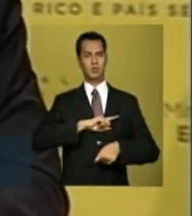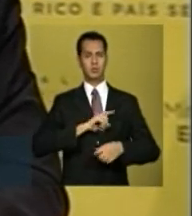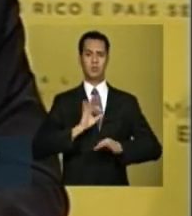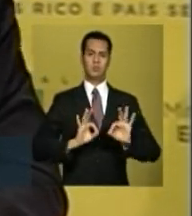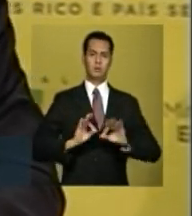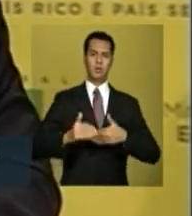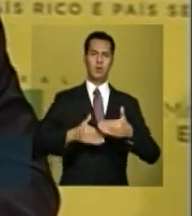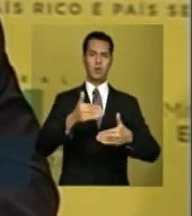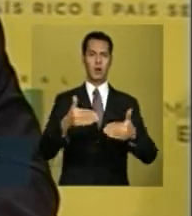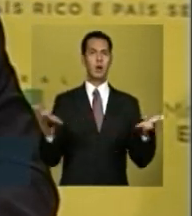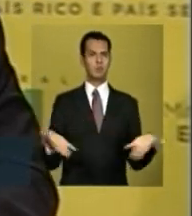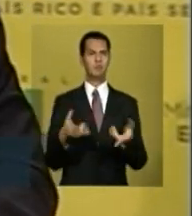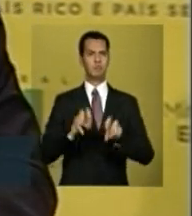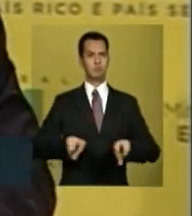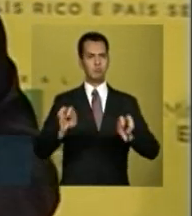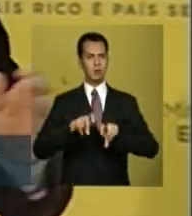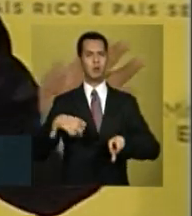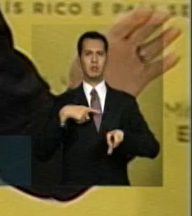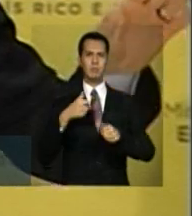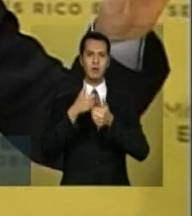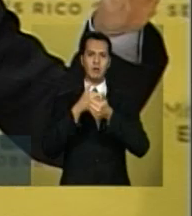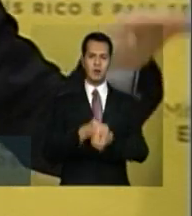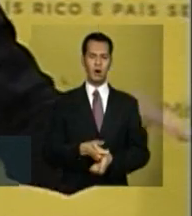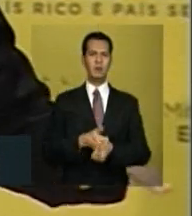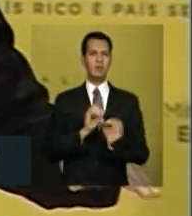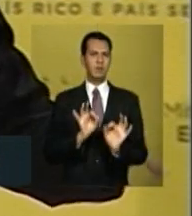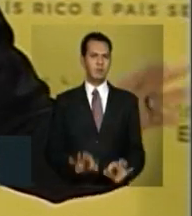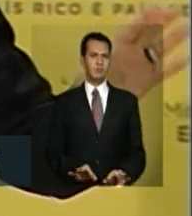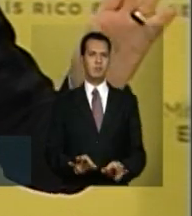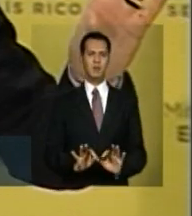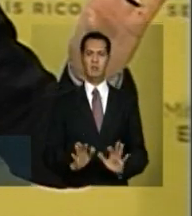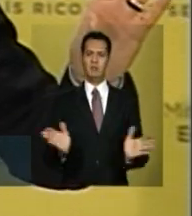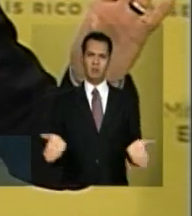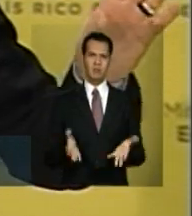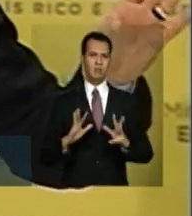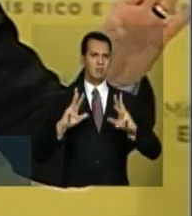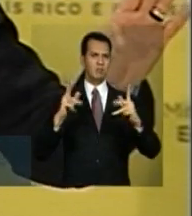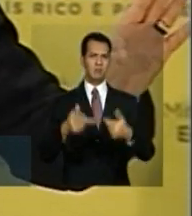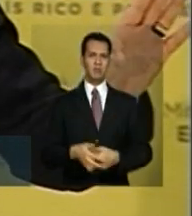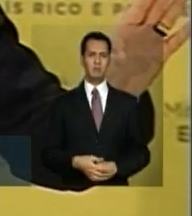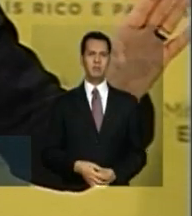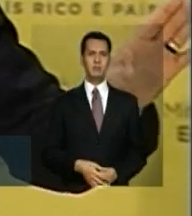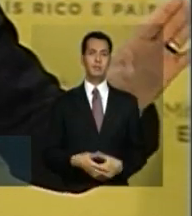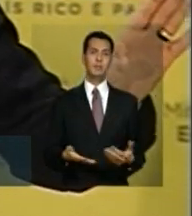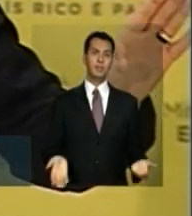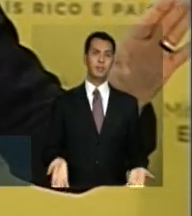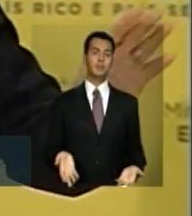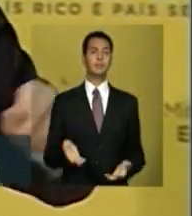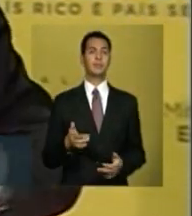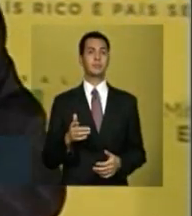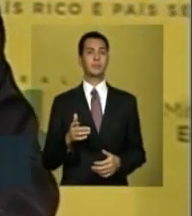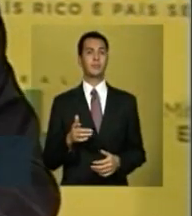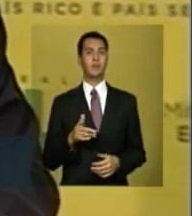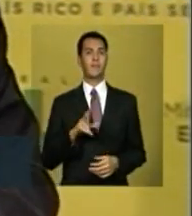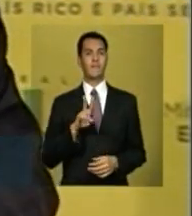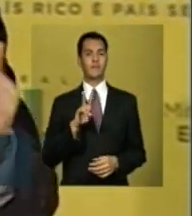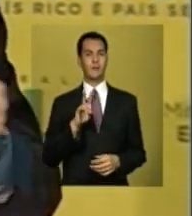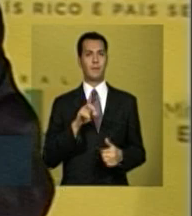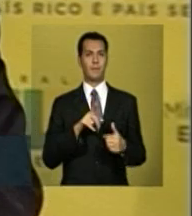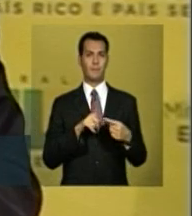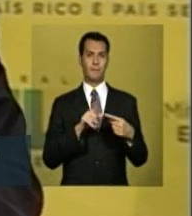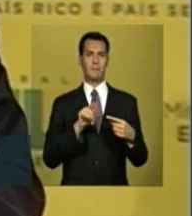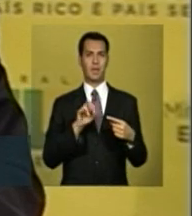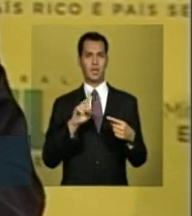informatizado e monitorado a partir de agora então são todos esses itens quer dizer o prazo a execução validação e certificação